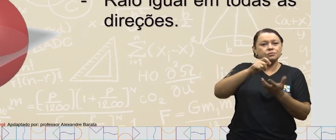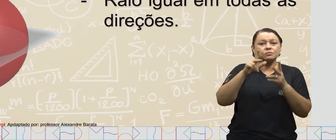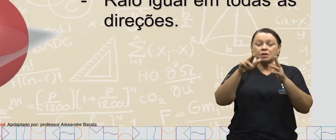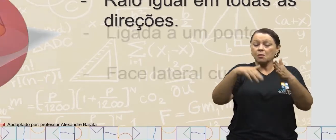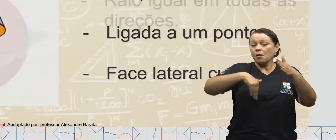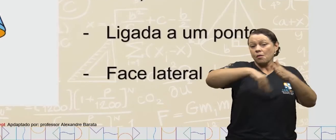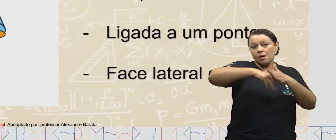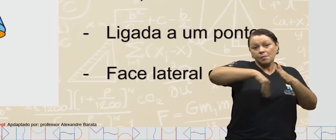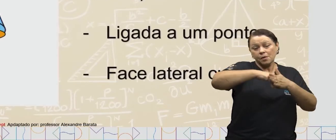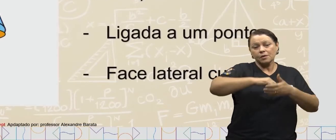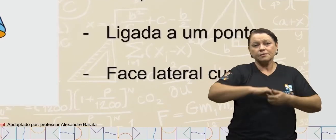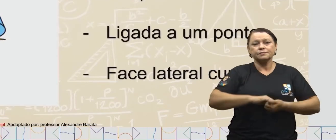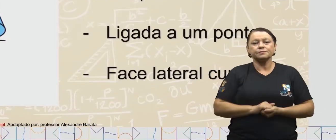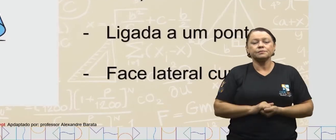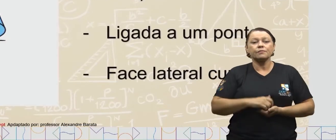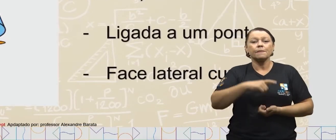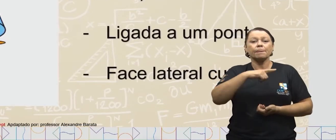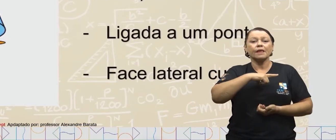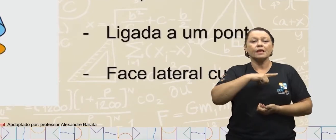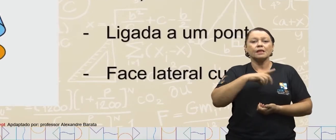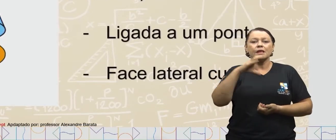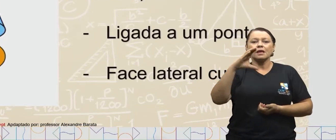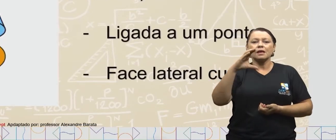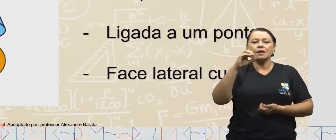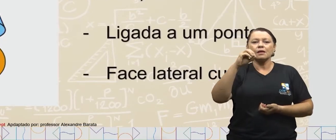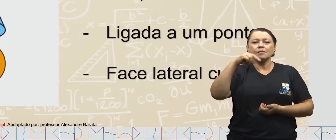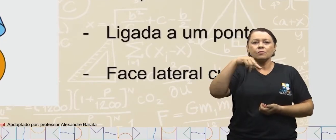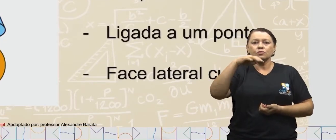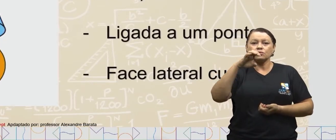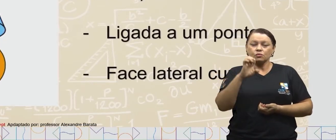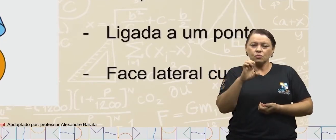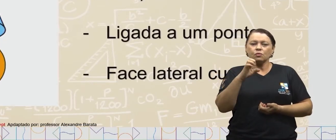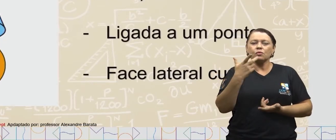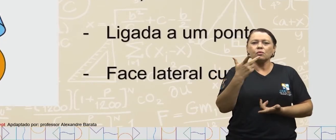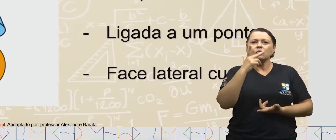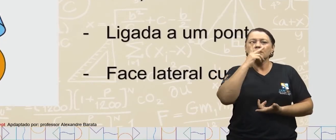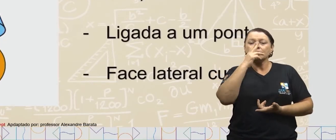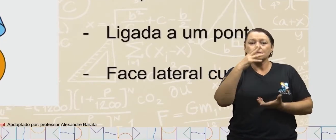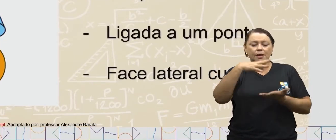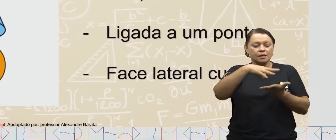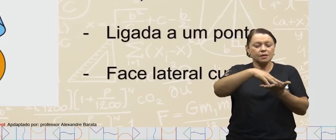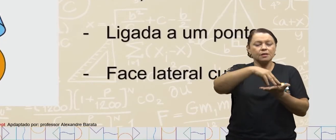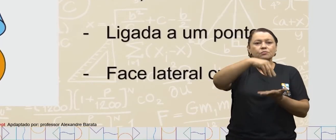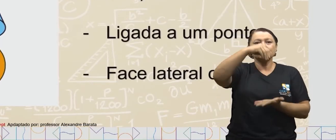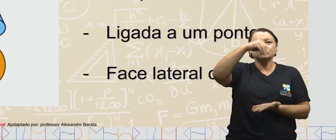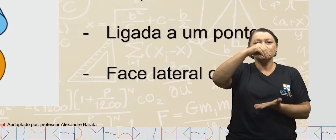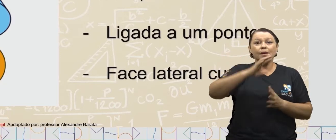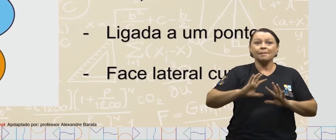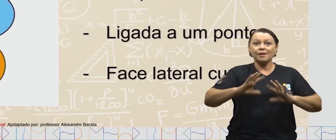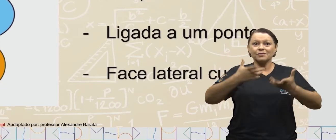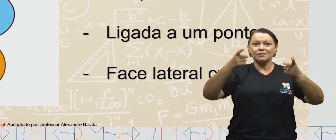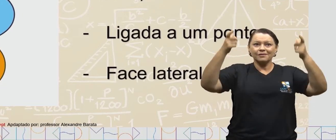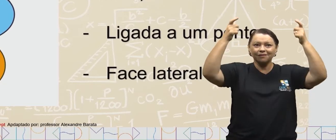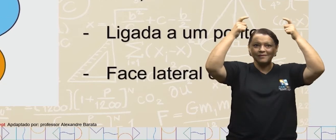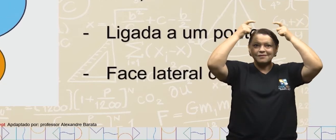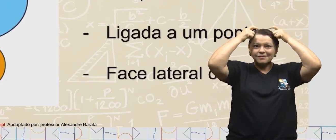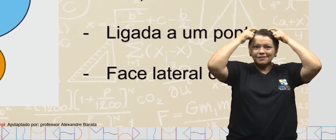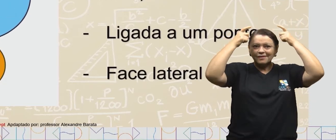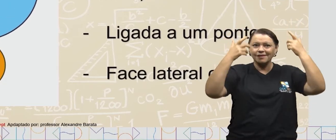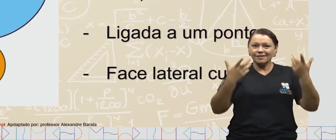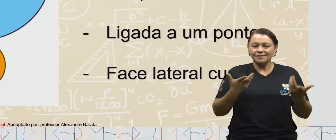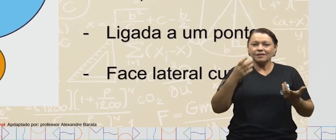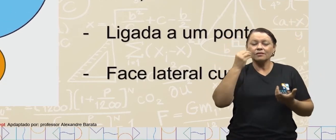de futebol. E temos aqui o cone, que é o formato do chapéu de festa. Podemos ver aqui a